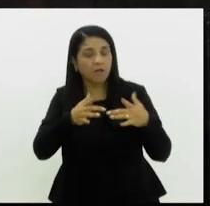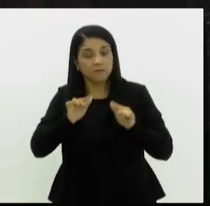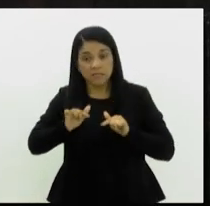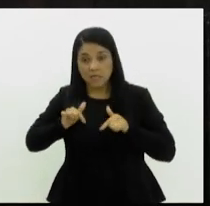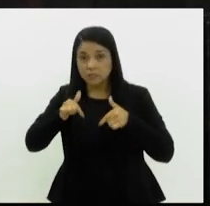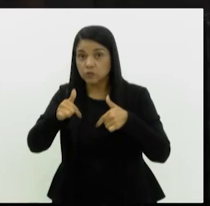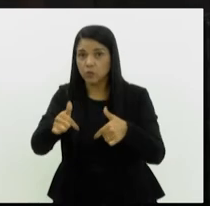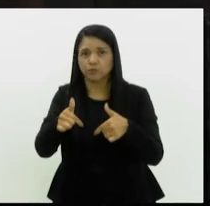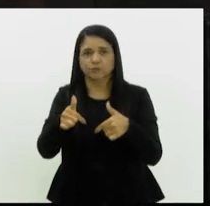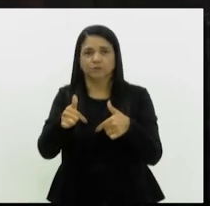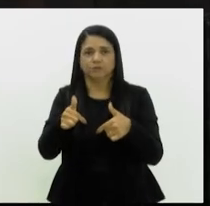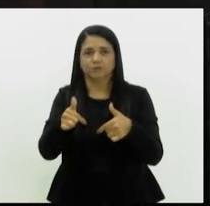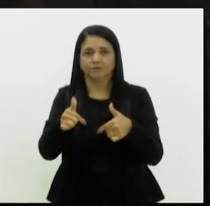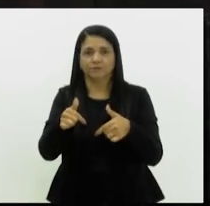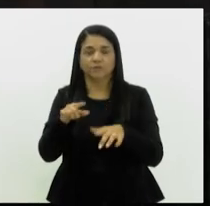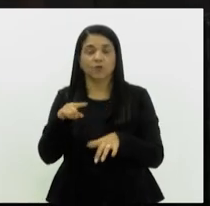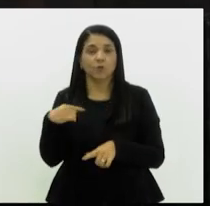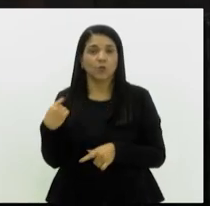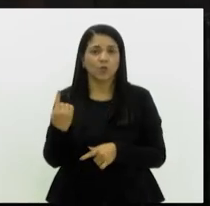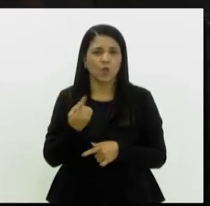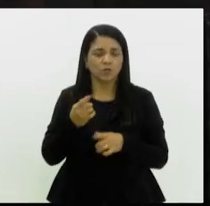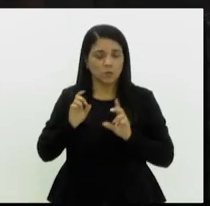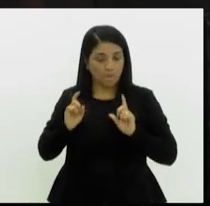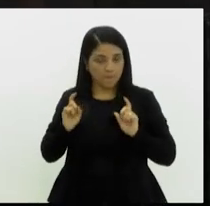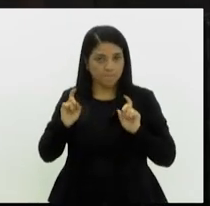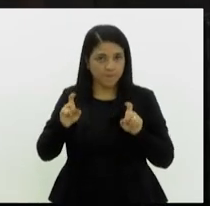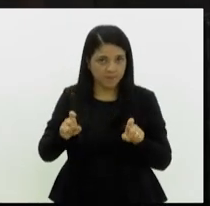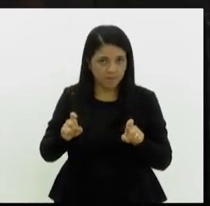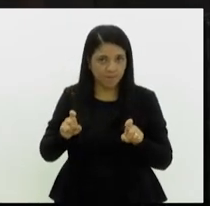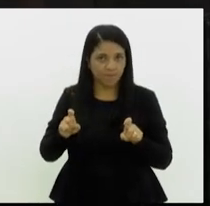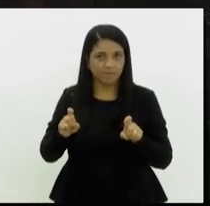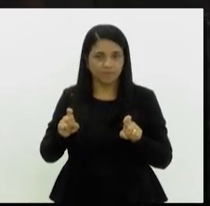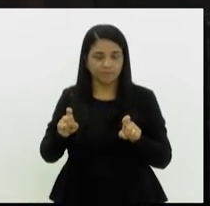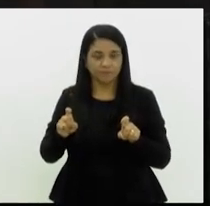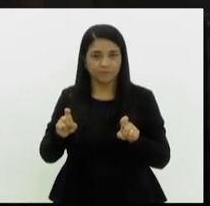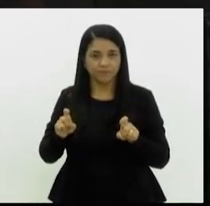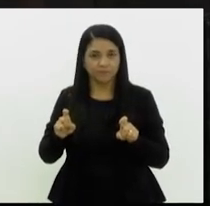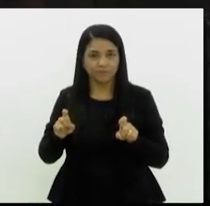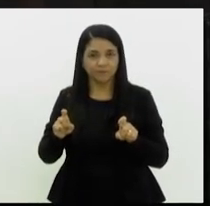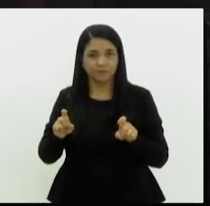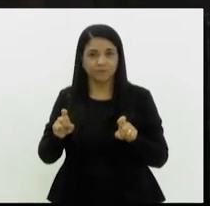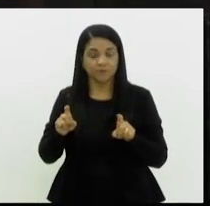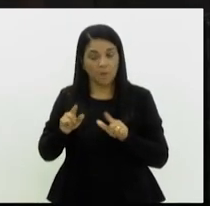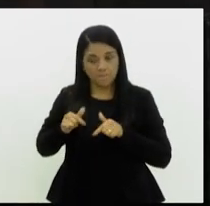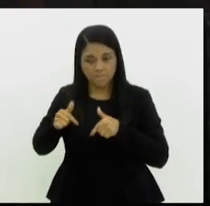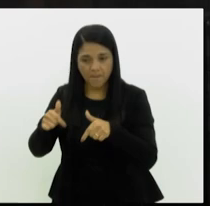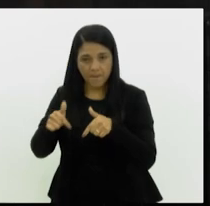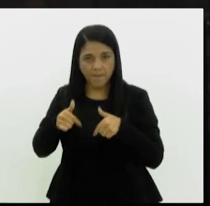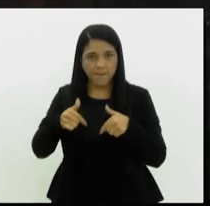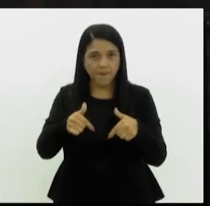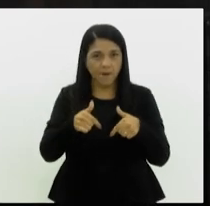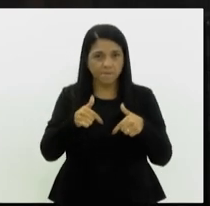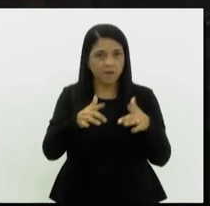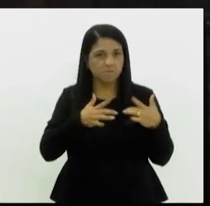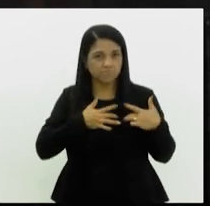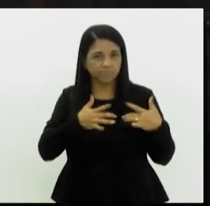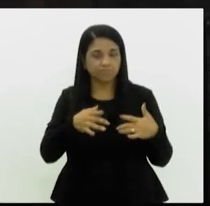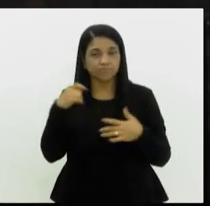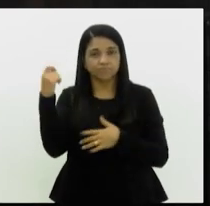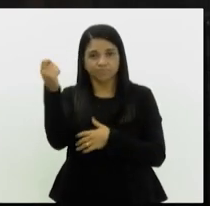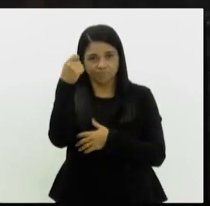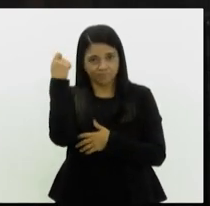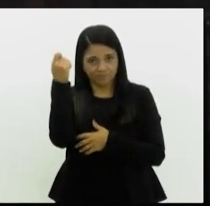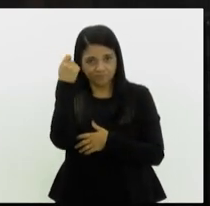efetivas. Eu falo isso porque o nosso mandato, além de estar atuando na solidariedade ao Rio Grande do